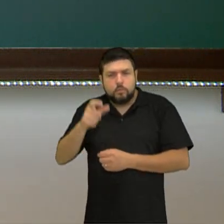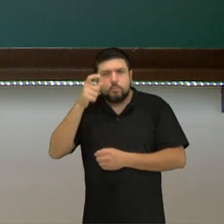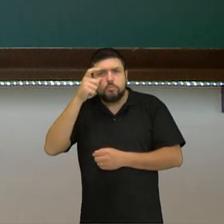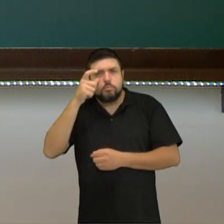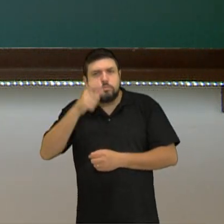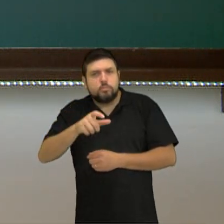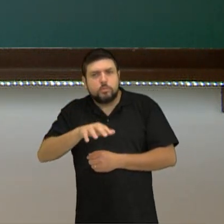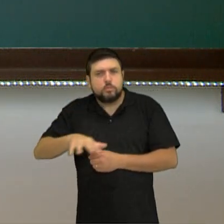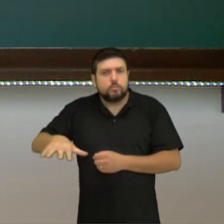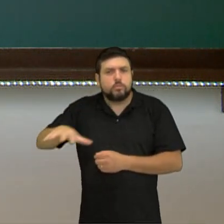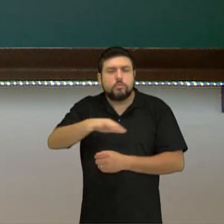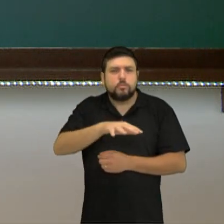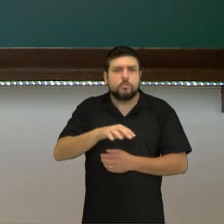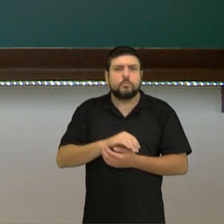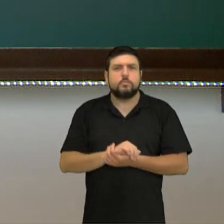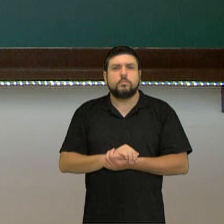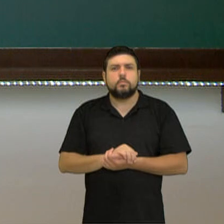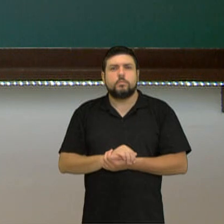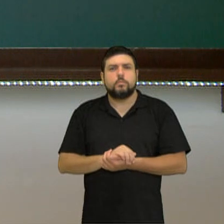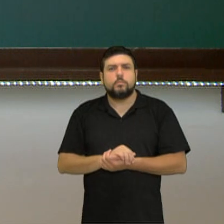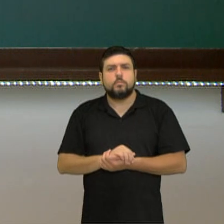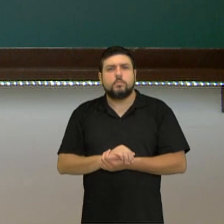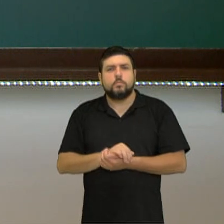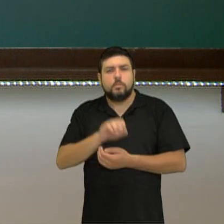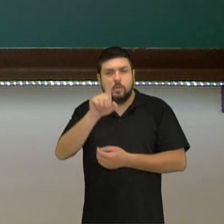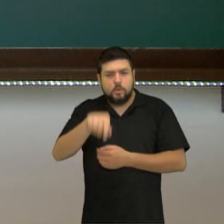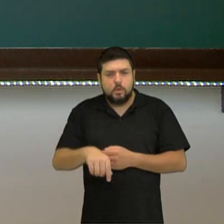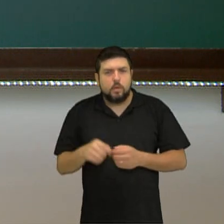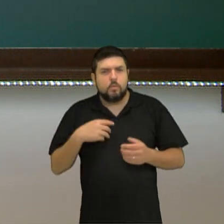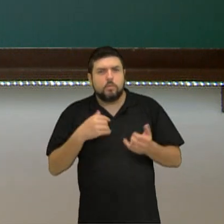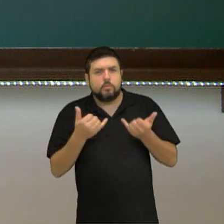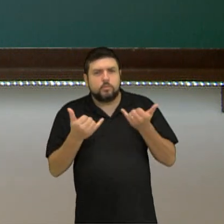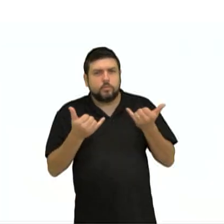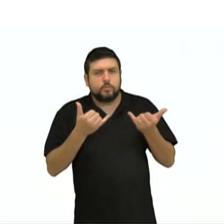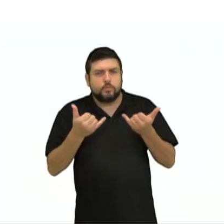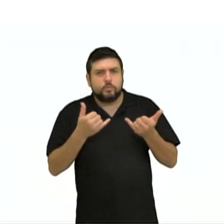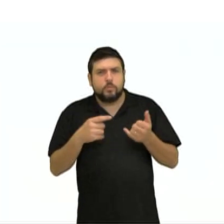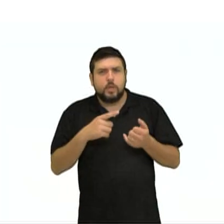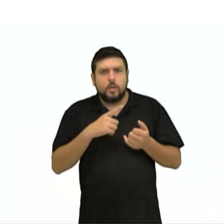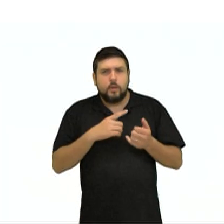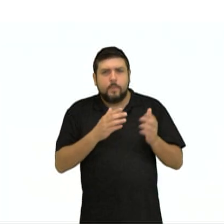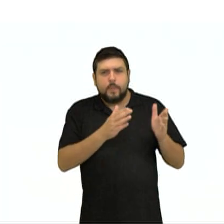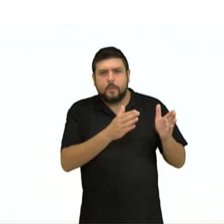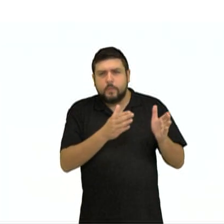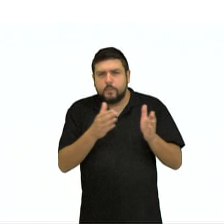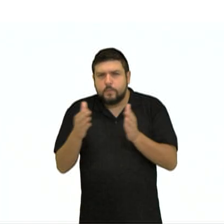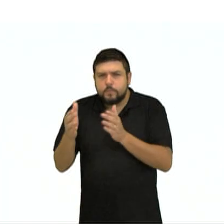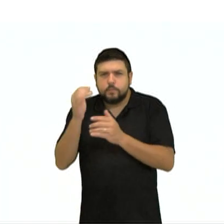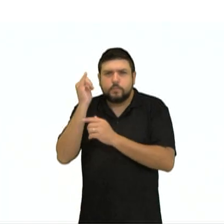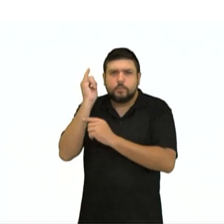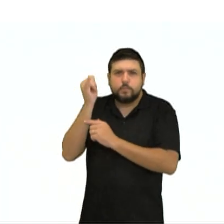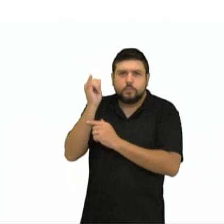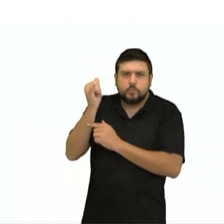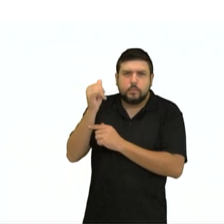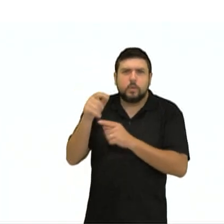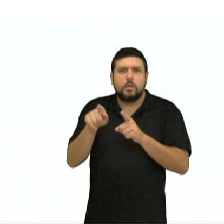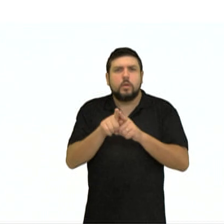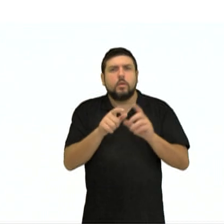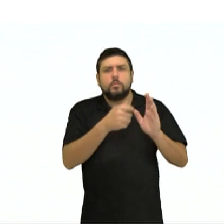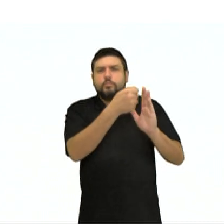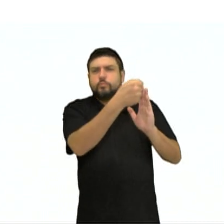público. É um texto de cunho informativo, possui sequências descritivas e narrativas, são